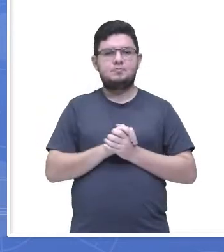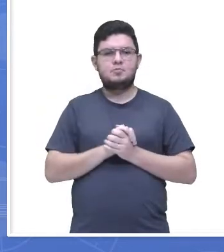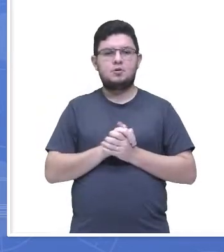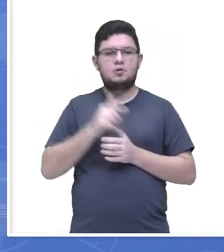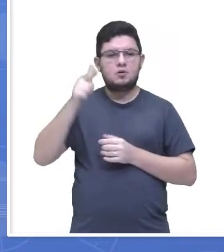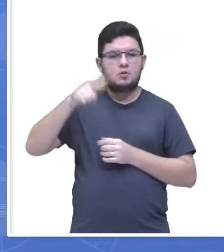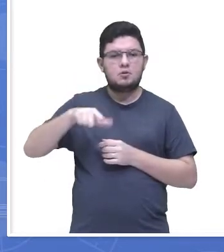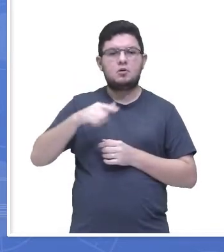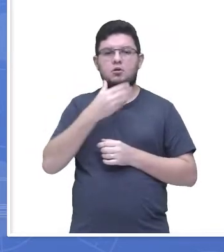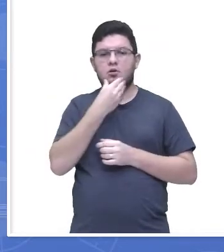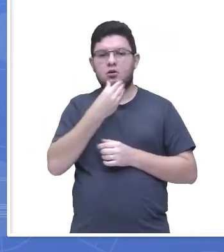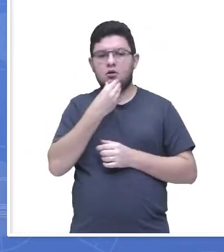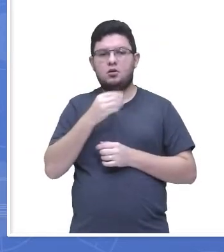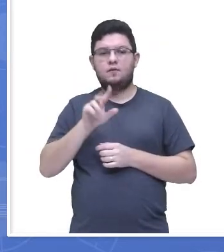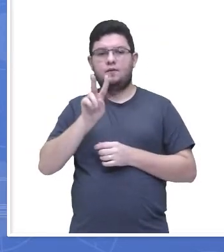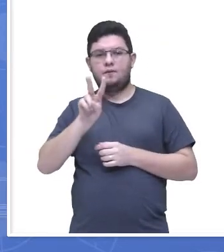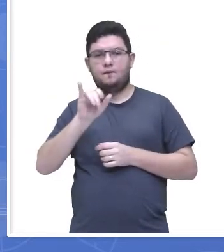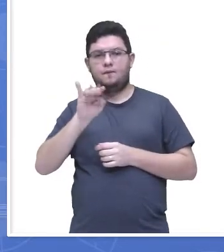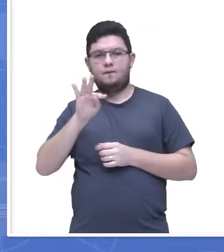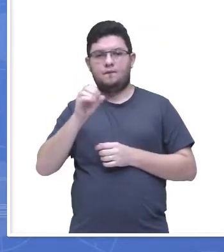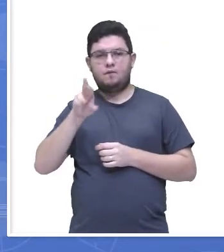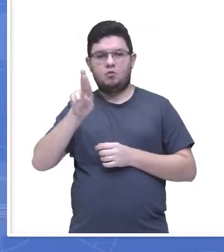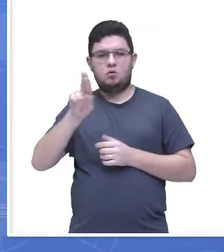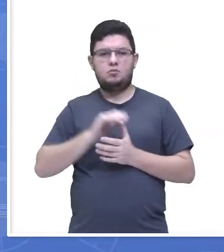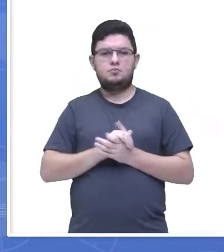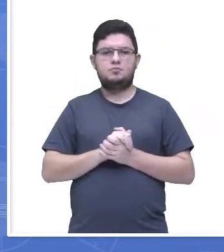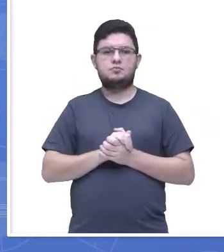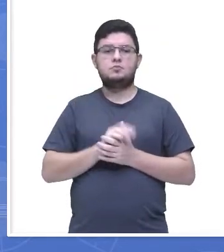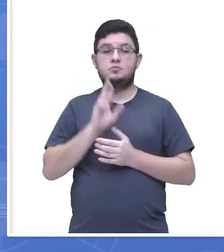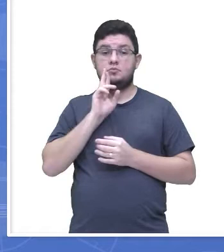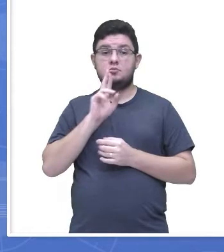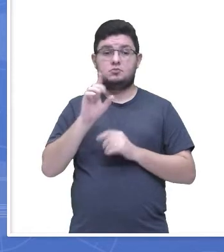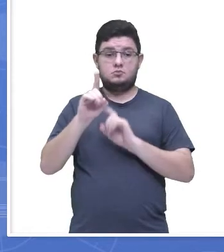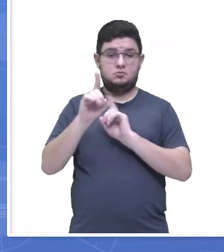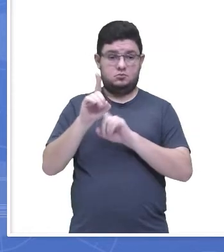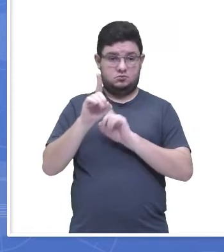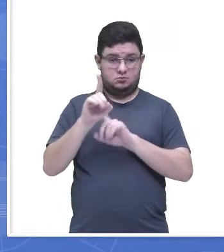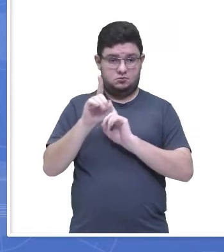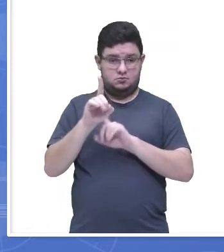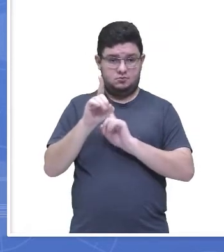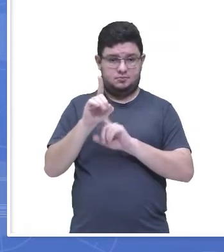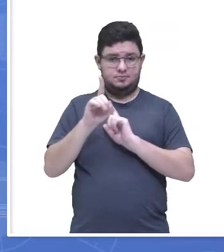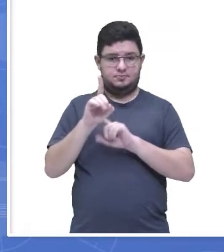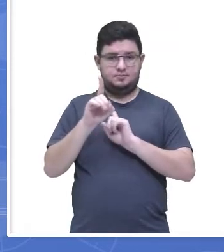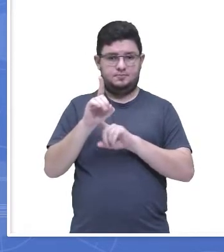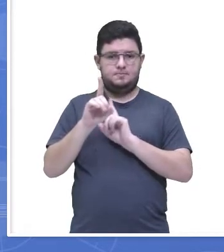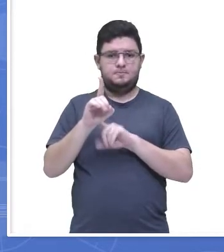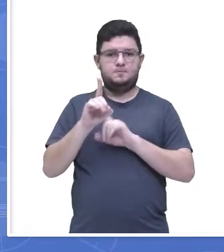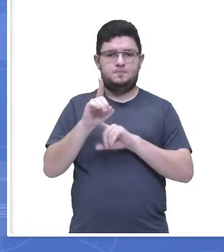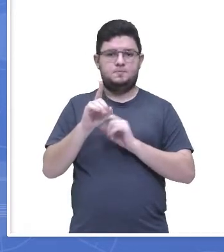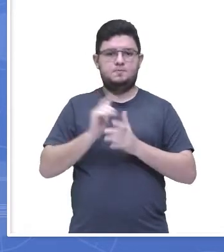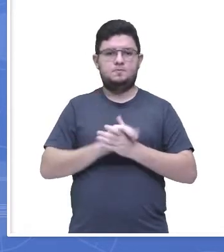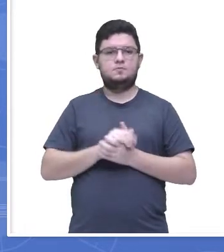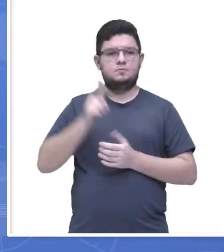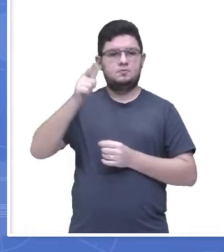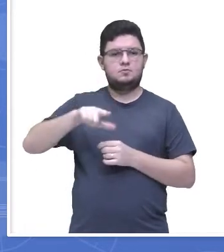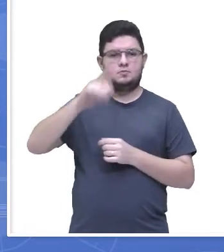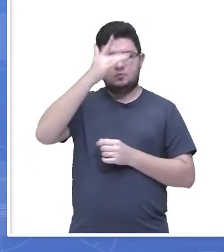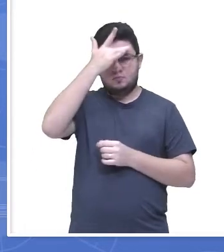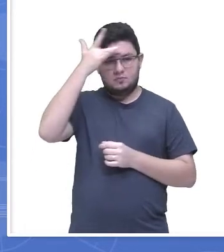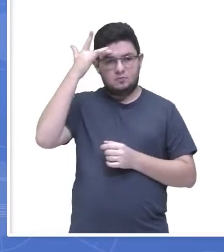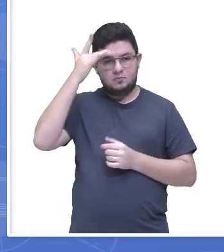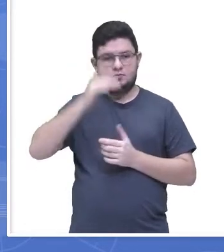rituais, feiras e festas, linguagem e literatura, vestimentas e utensílios, culinária e lendas.